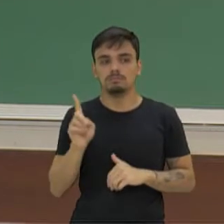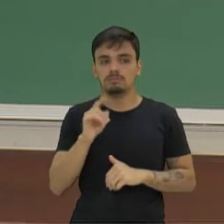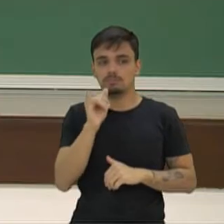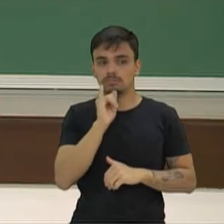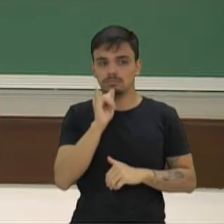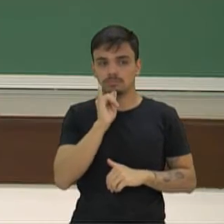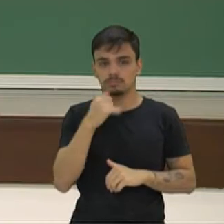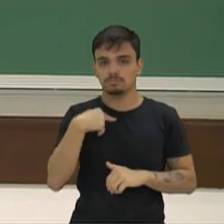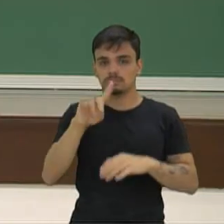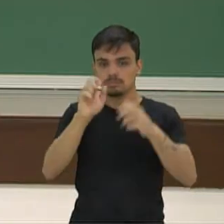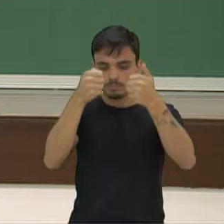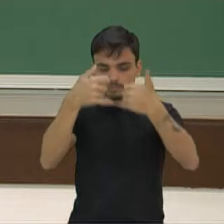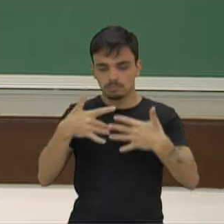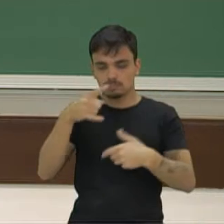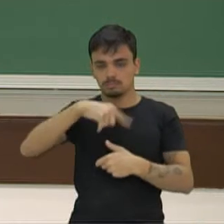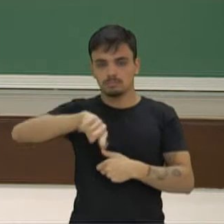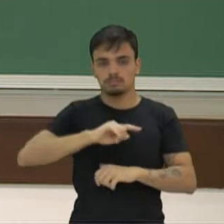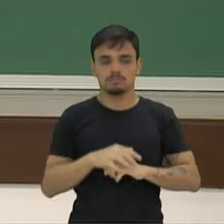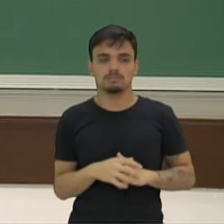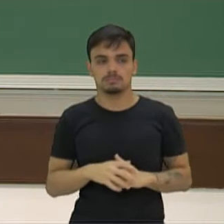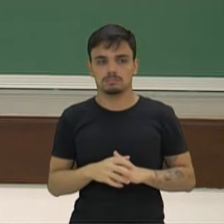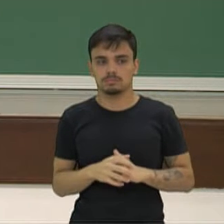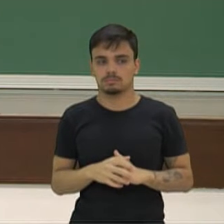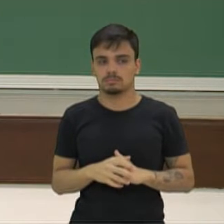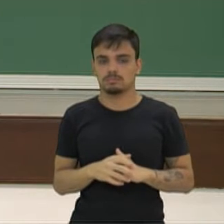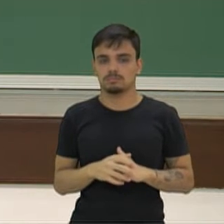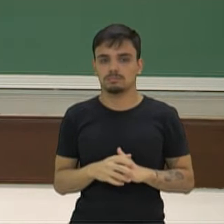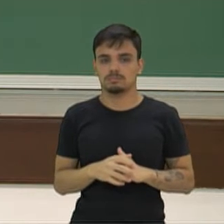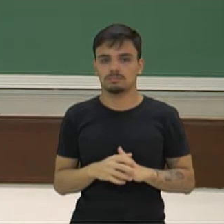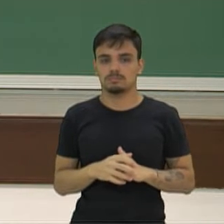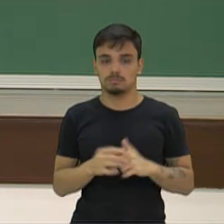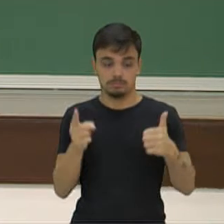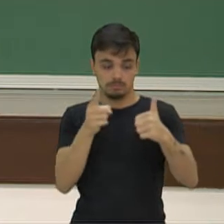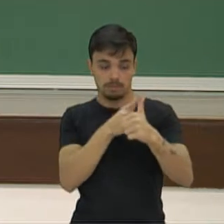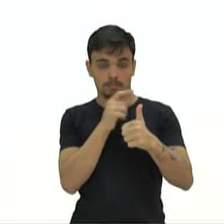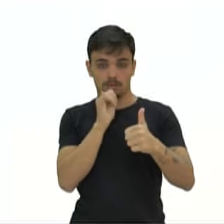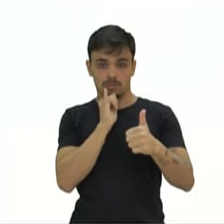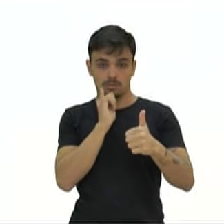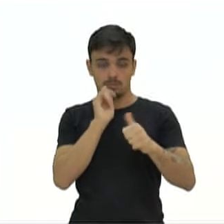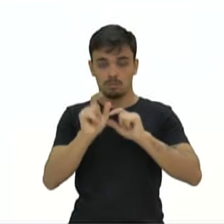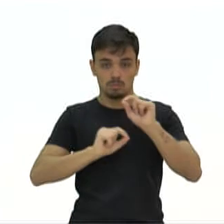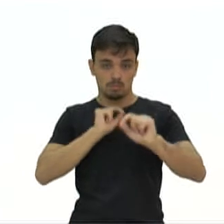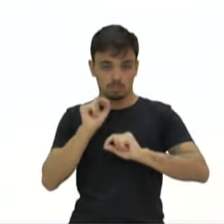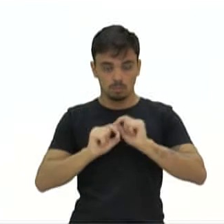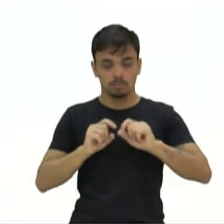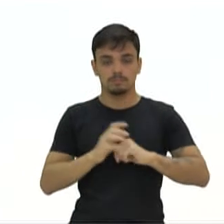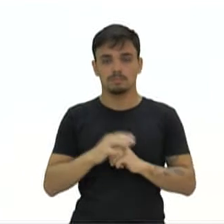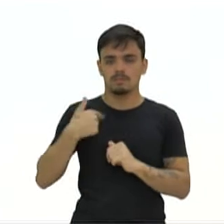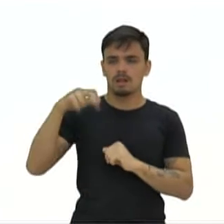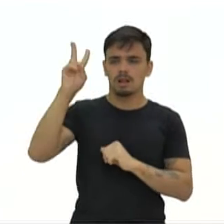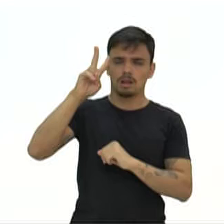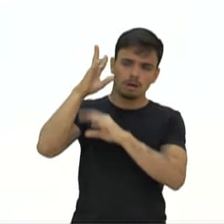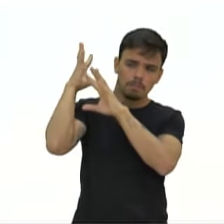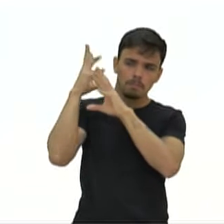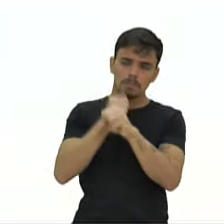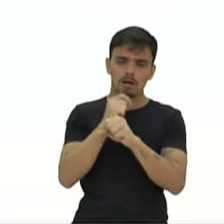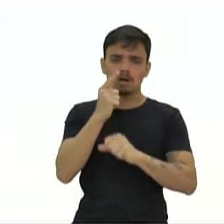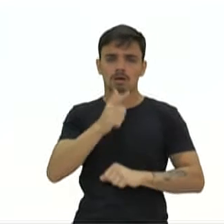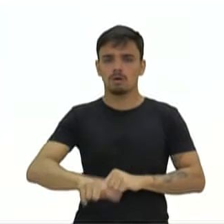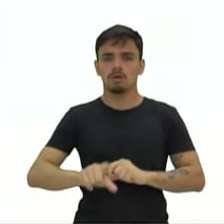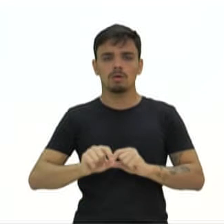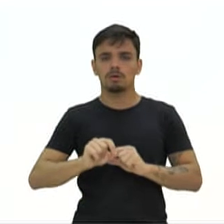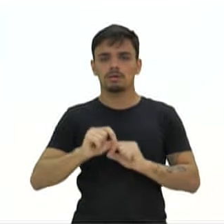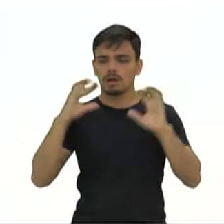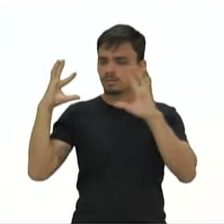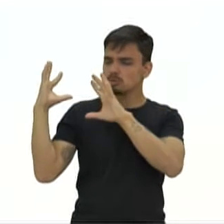vou lhe explicando. Olha só, aqui, ó, nosso primeiro exemplo, que a gente vai relembrar. De